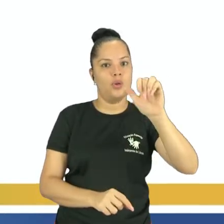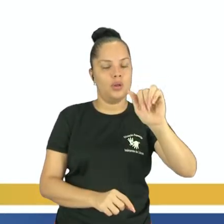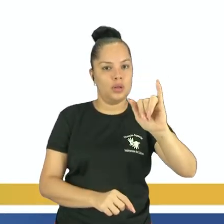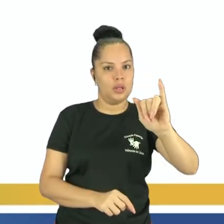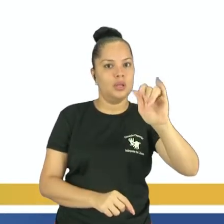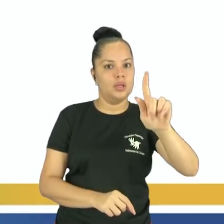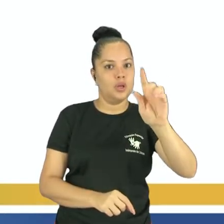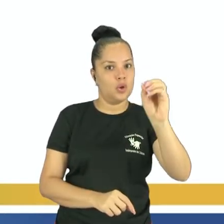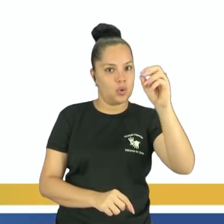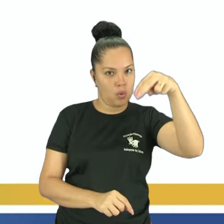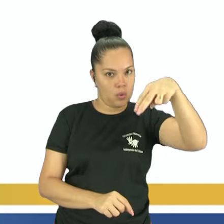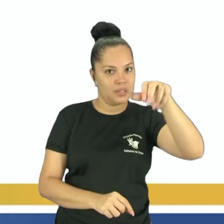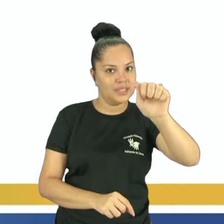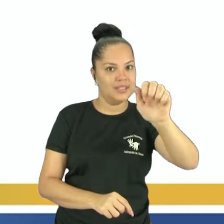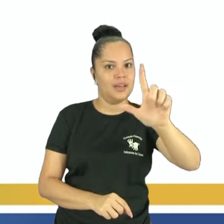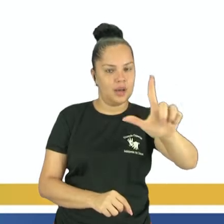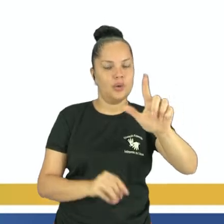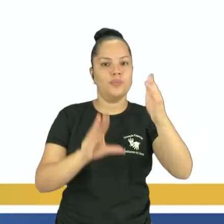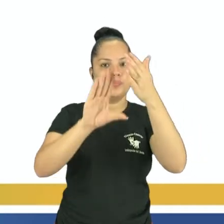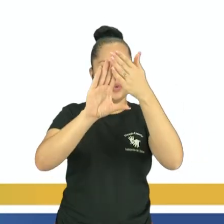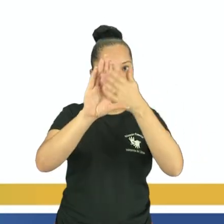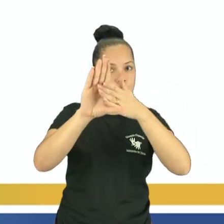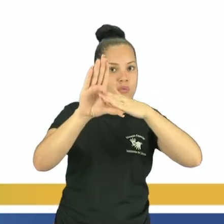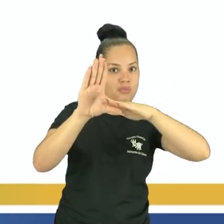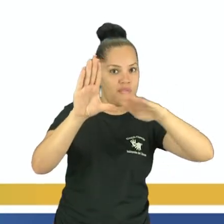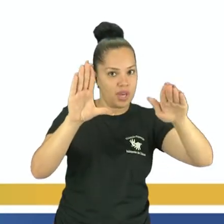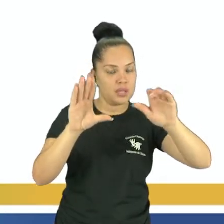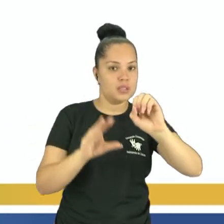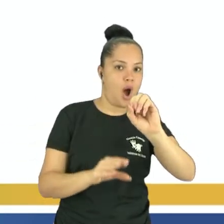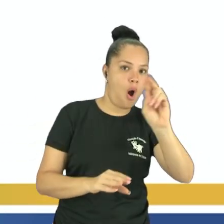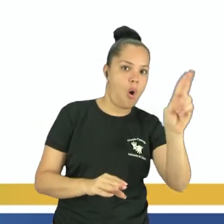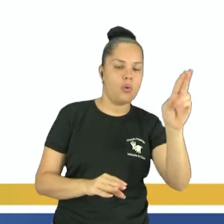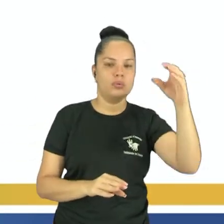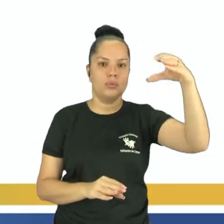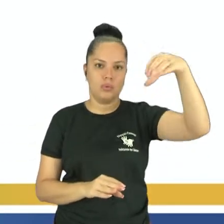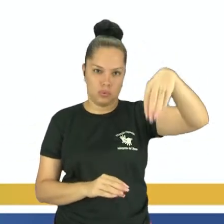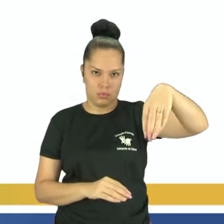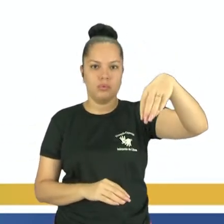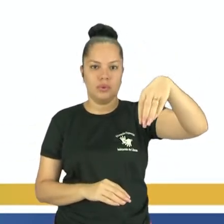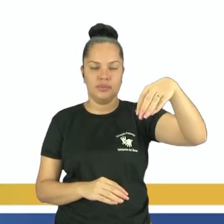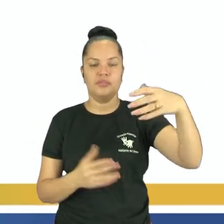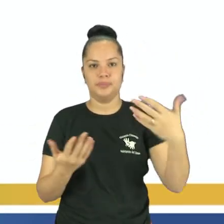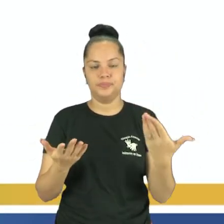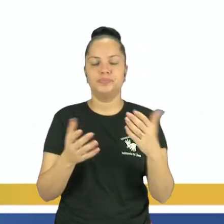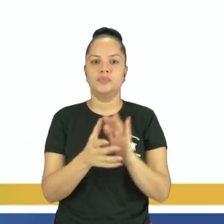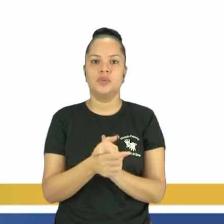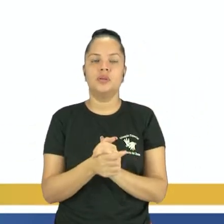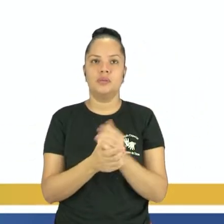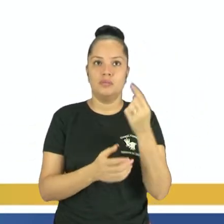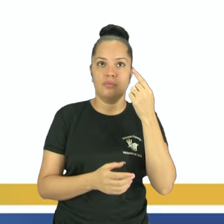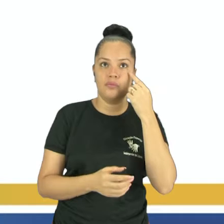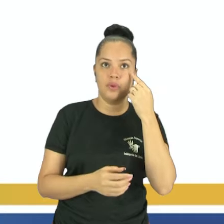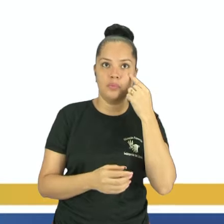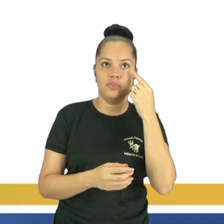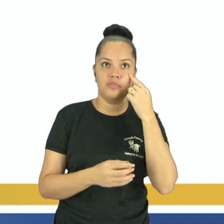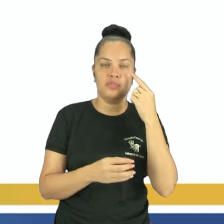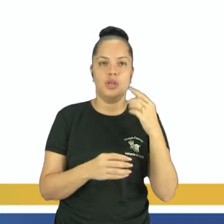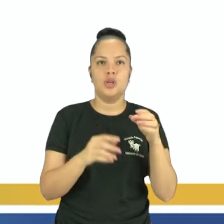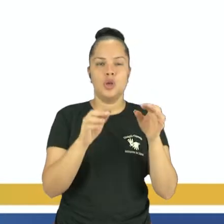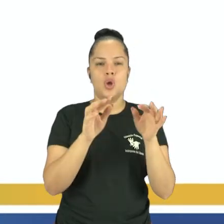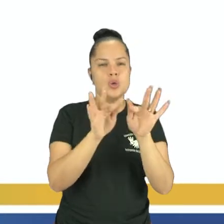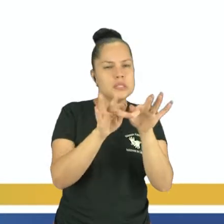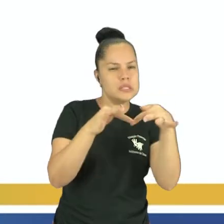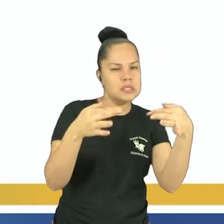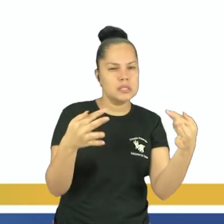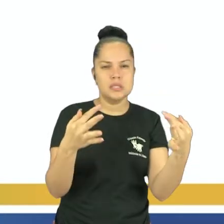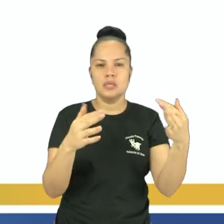ser convexa, né? Essa região poligonal, ou ela pode ser côncava. Então, vamos ver aí, ó, nós temos os polígonos simples que